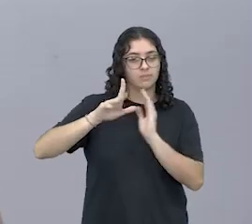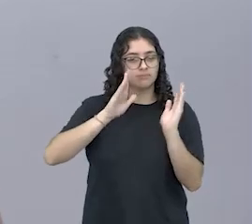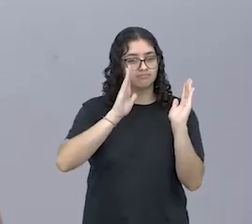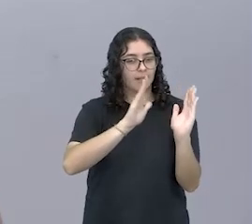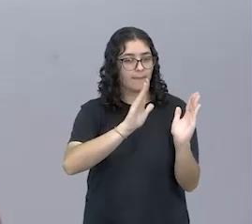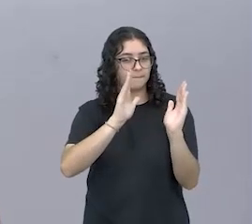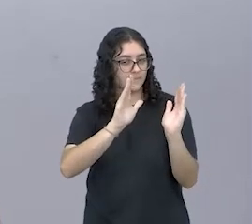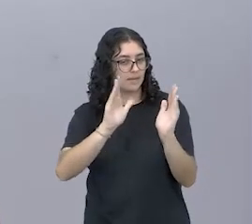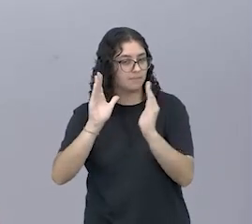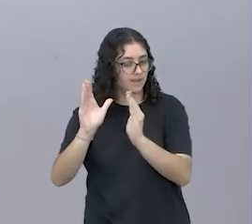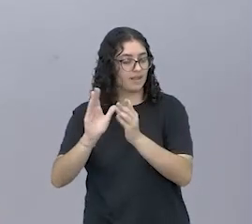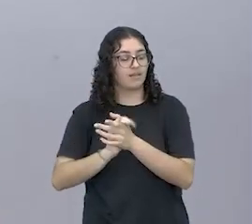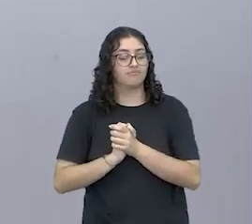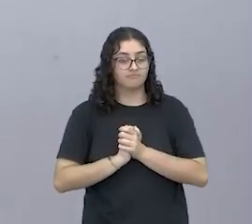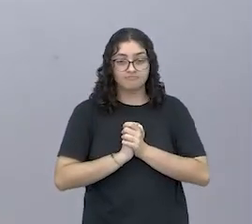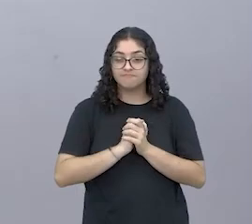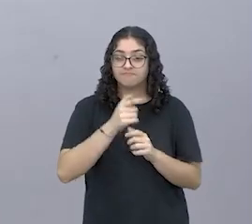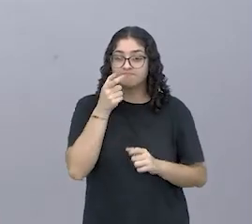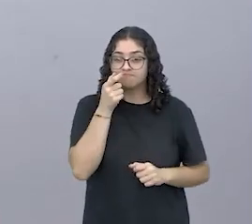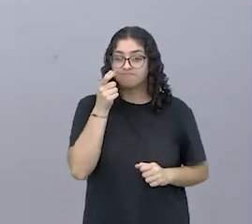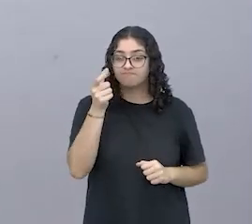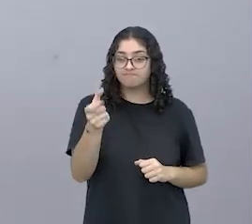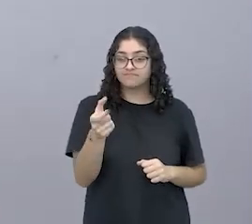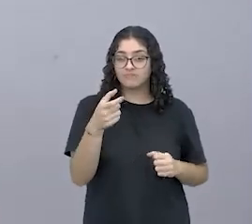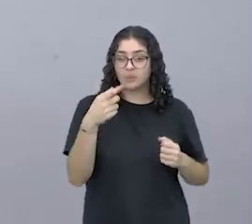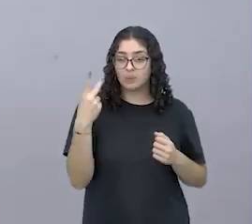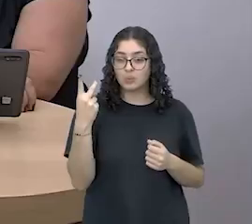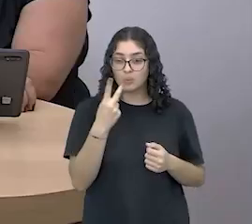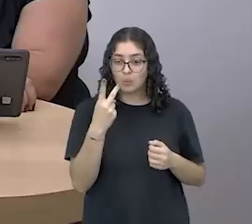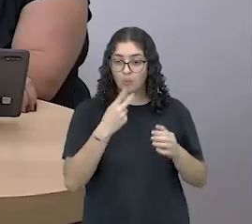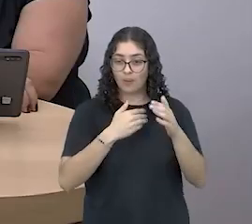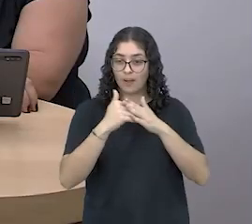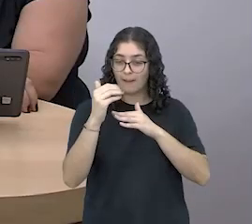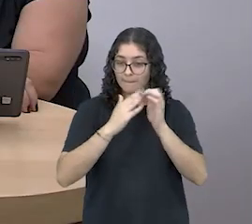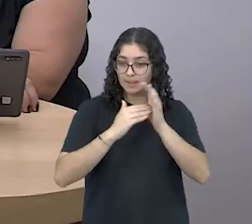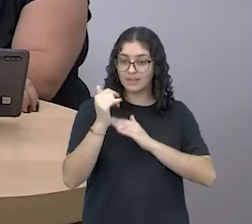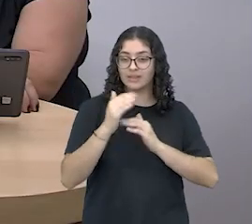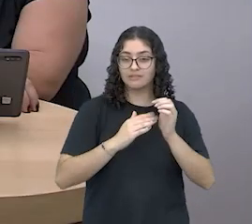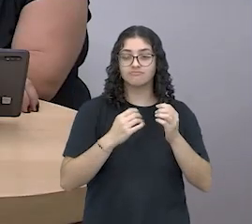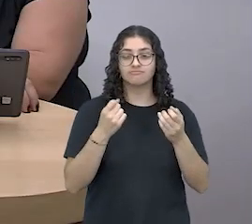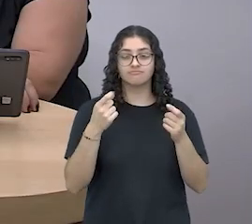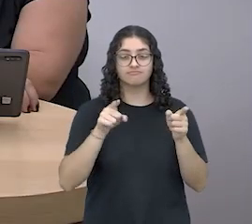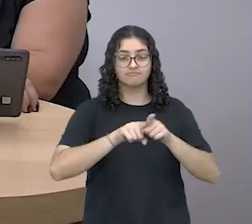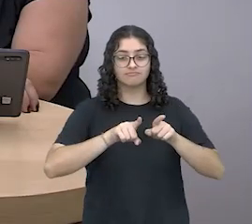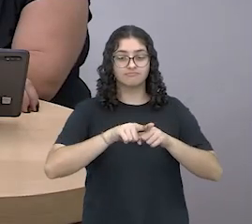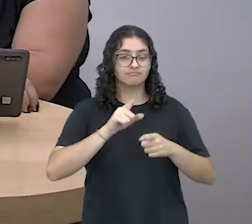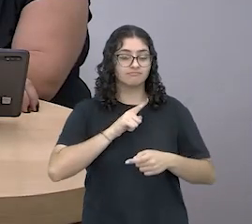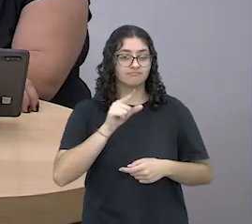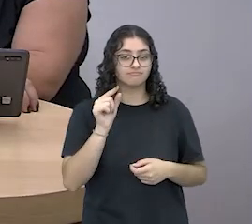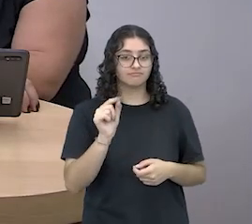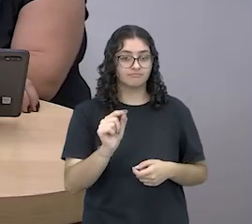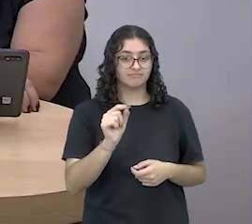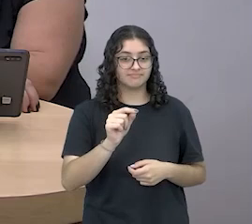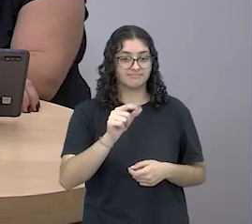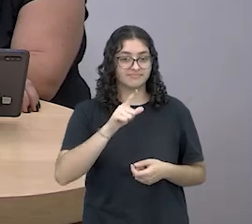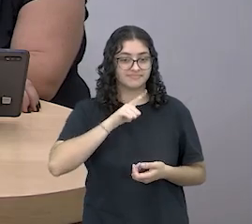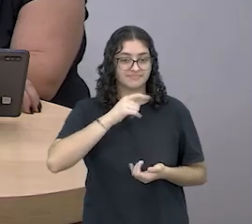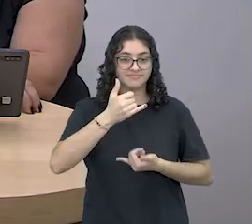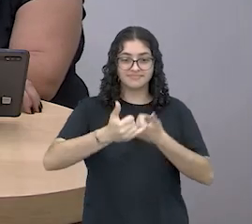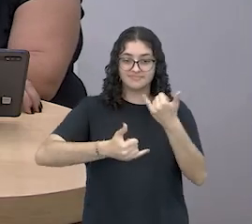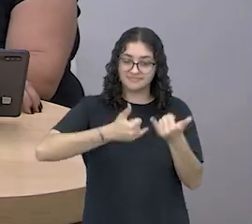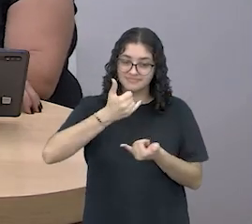sequências. Sim. É bem interessante que nessas duas habilidades, a gente também tem a